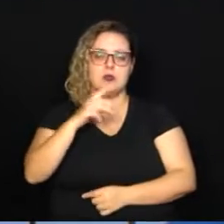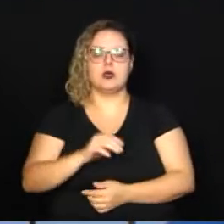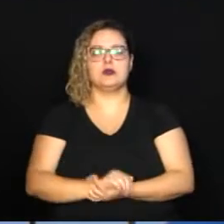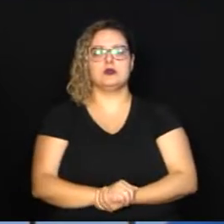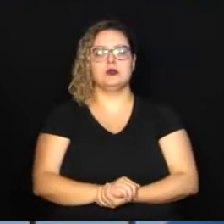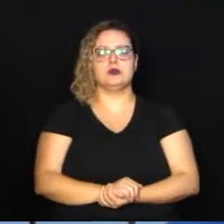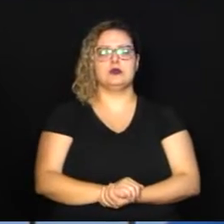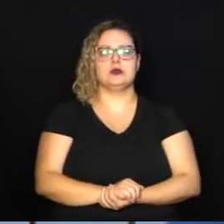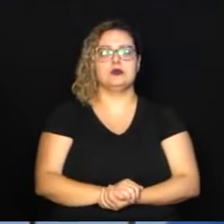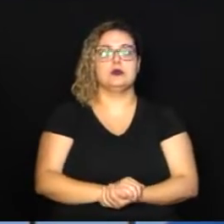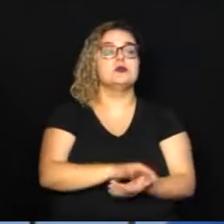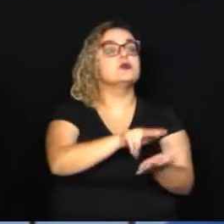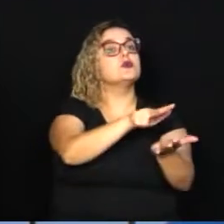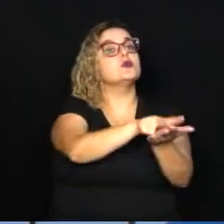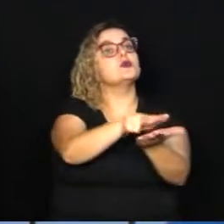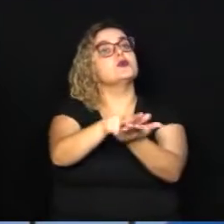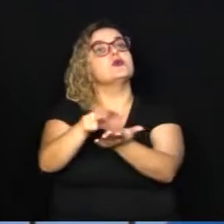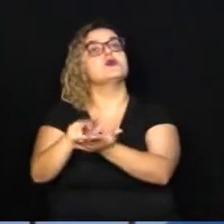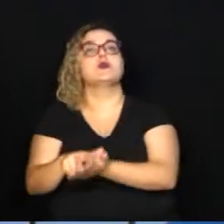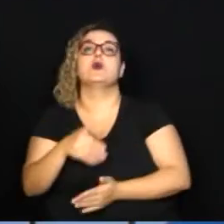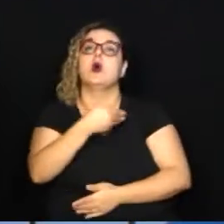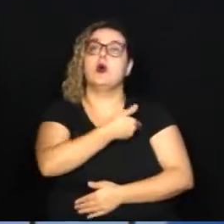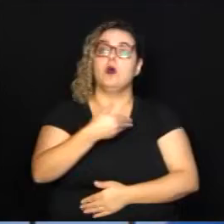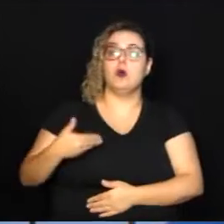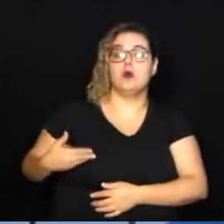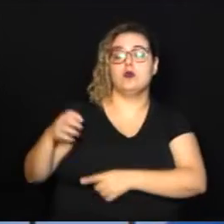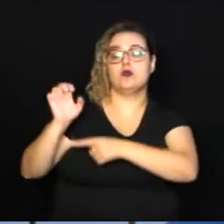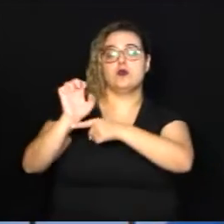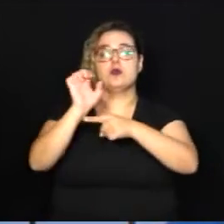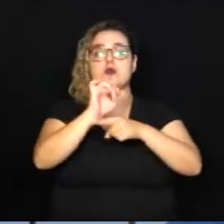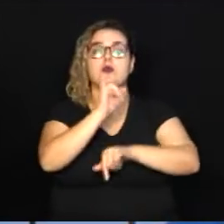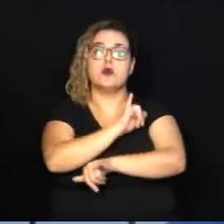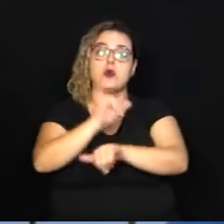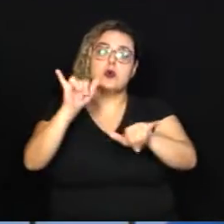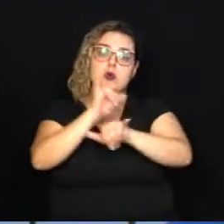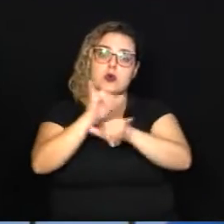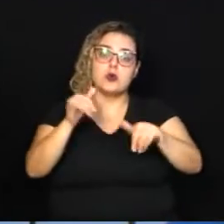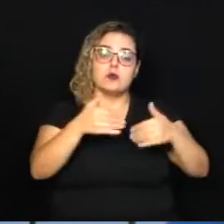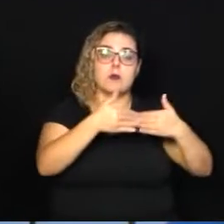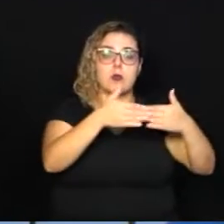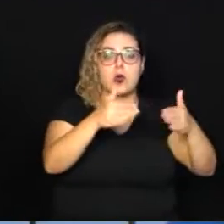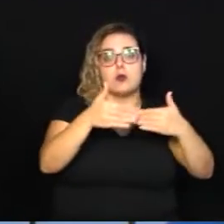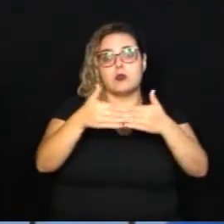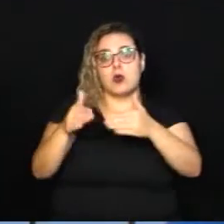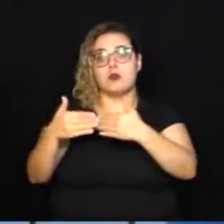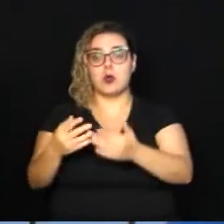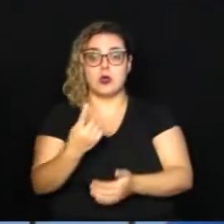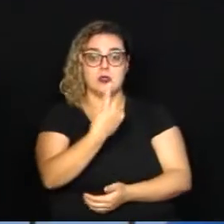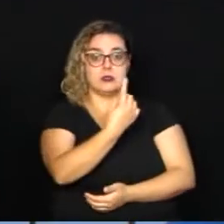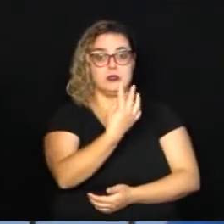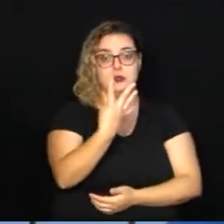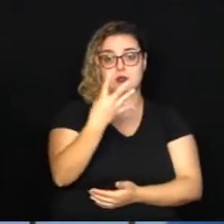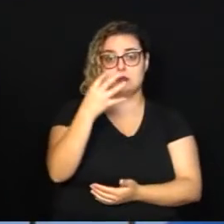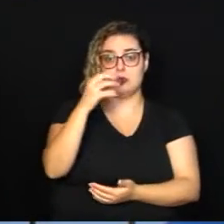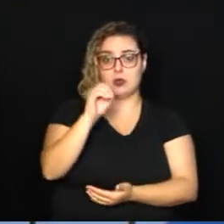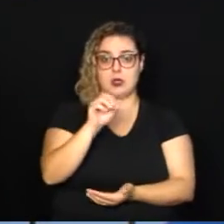E sobre os leitos, o governo estadual anunciou a abertura de 140 leitos de UTI